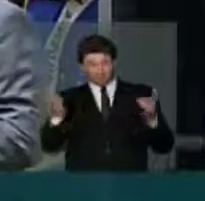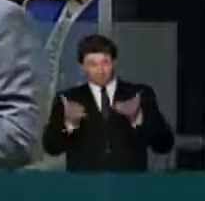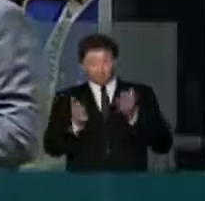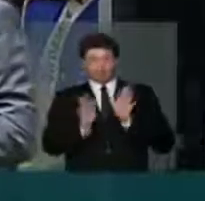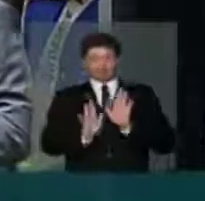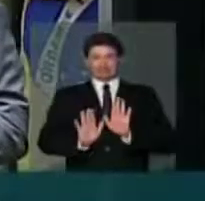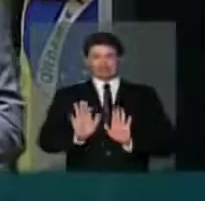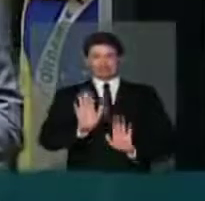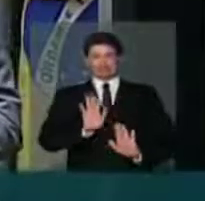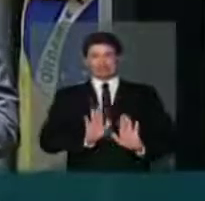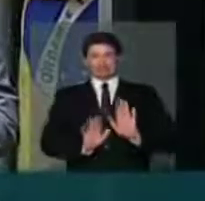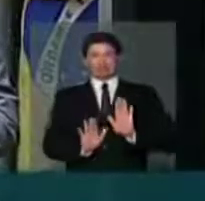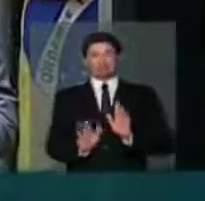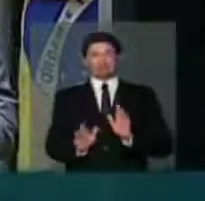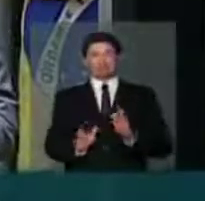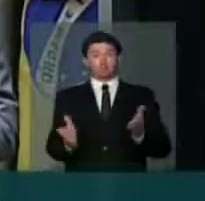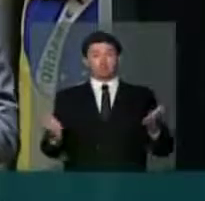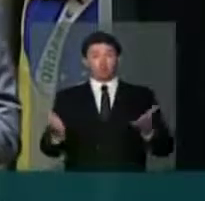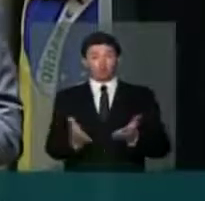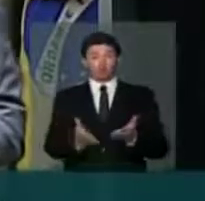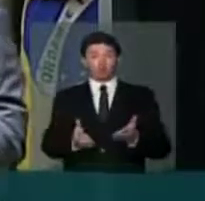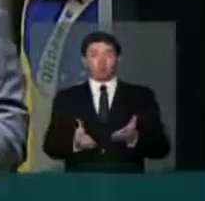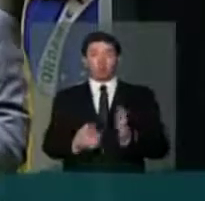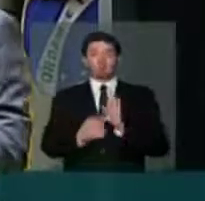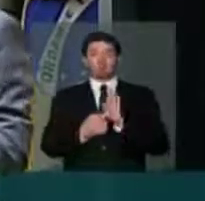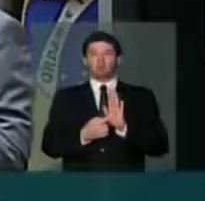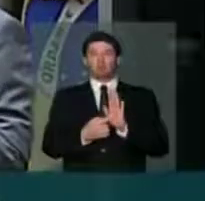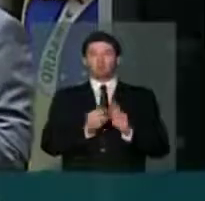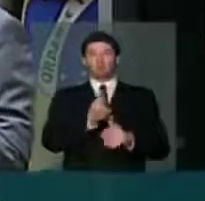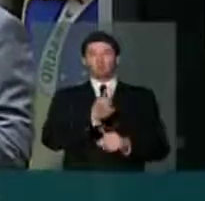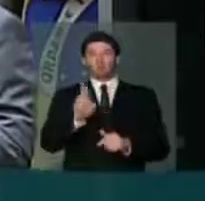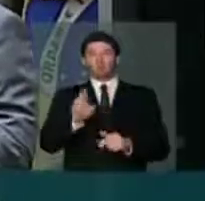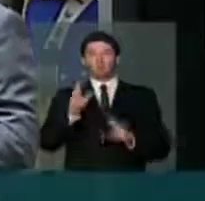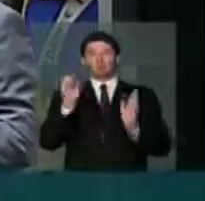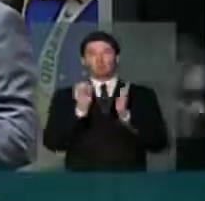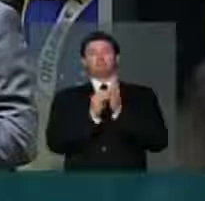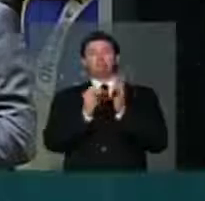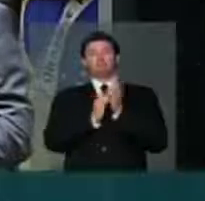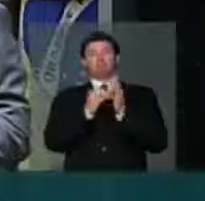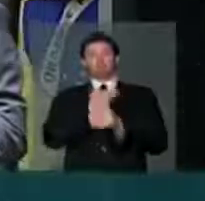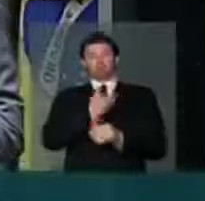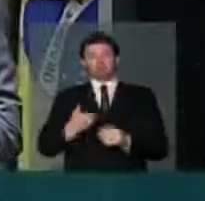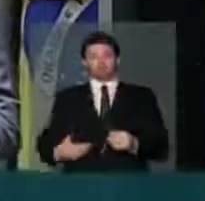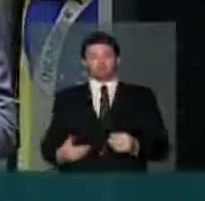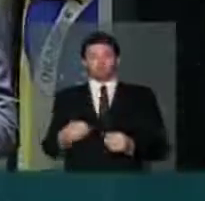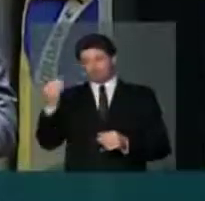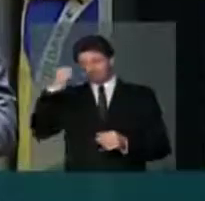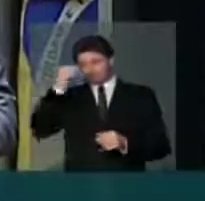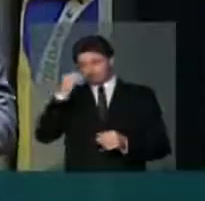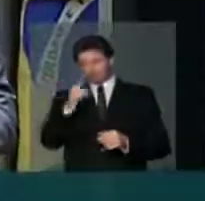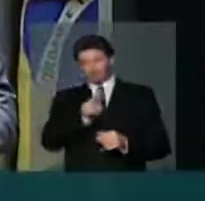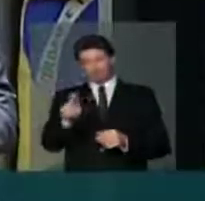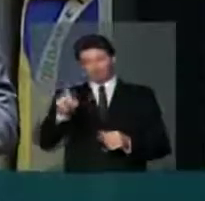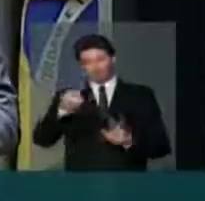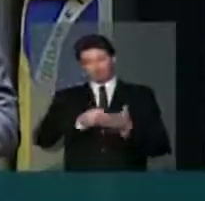Dilma é hoje a imagem do desgoverno e da fragilidade.